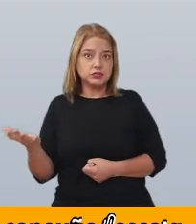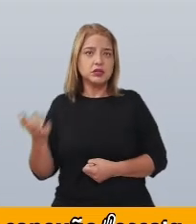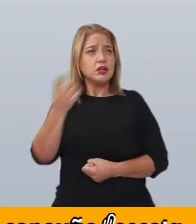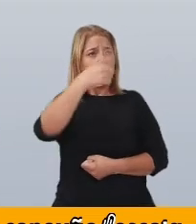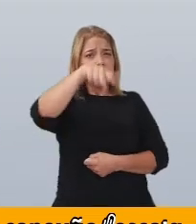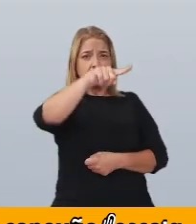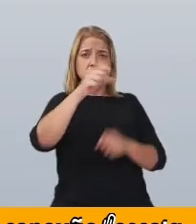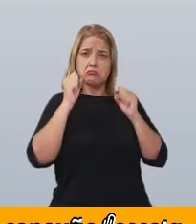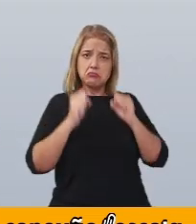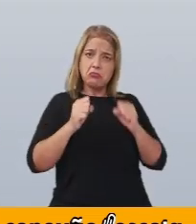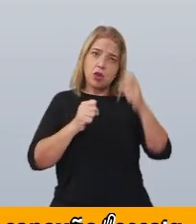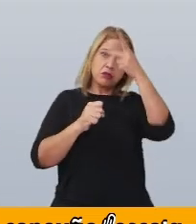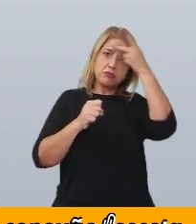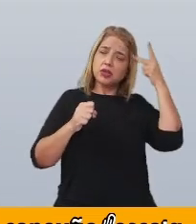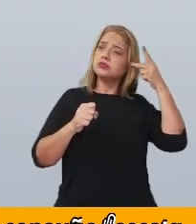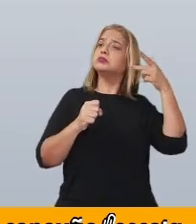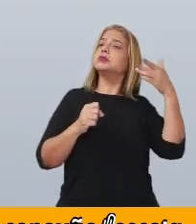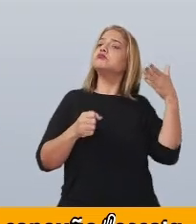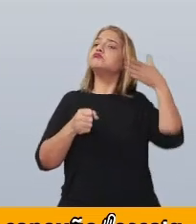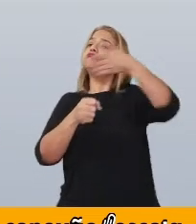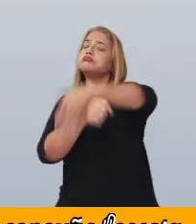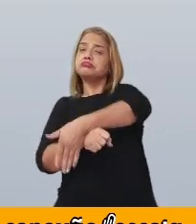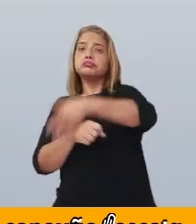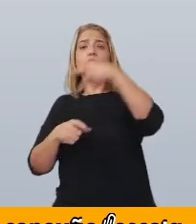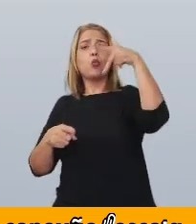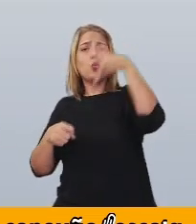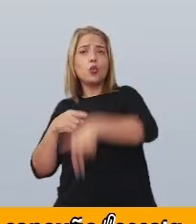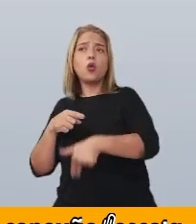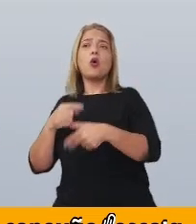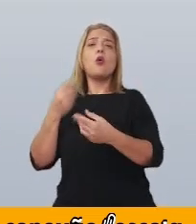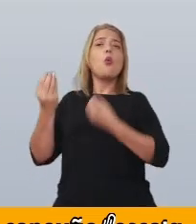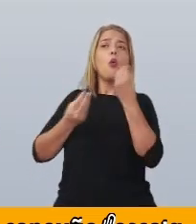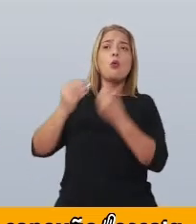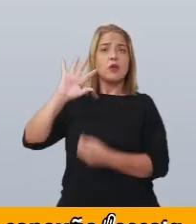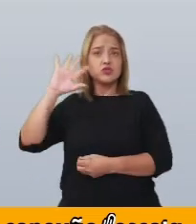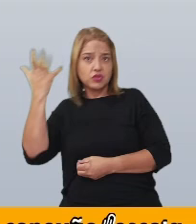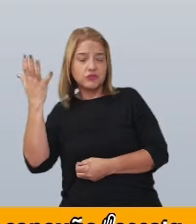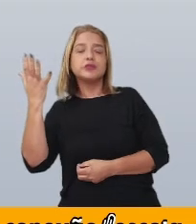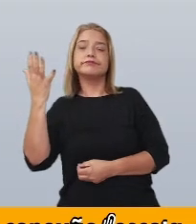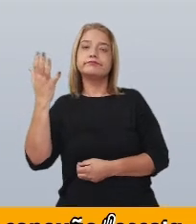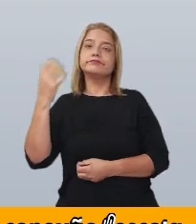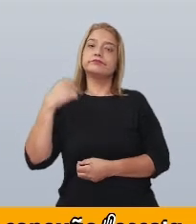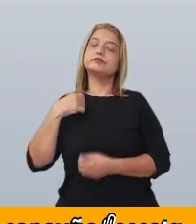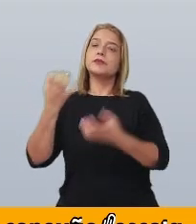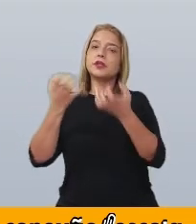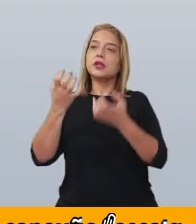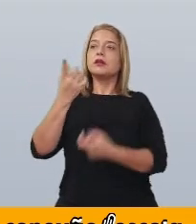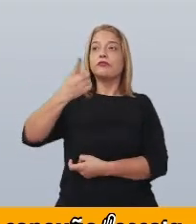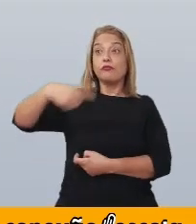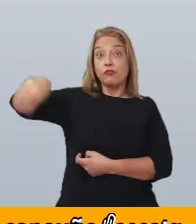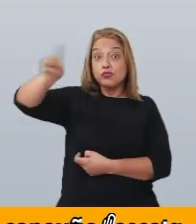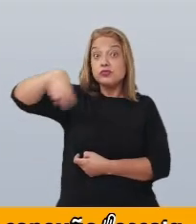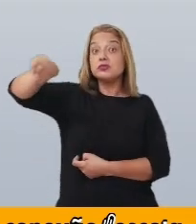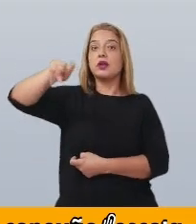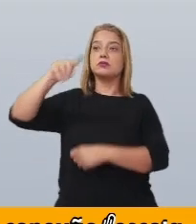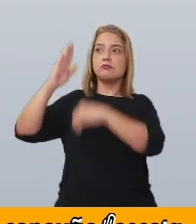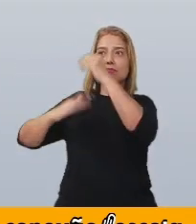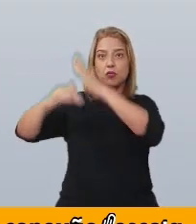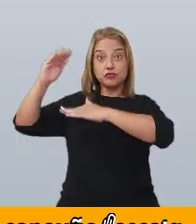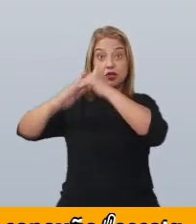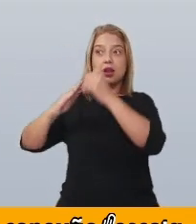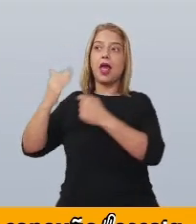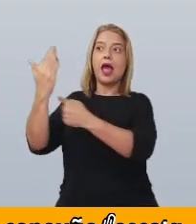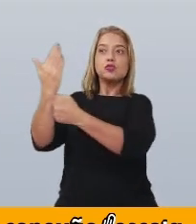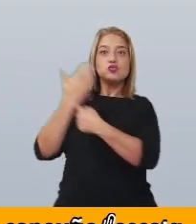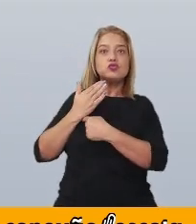forma justa essa situação? Editores, esperamos que com a força de vocês na mídia, essa carta